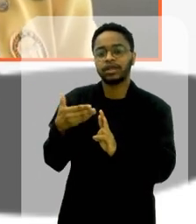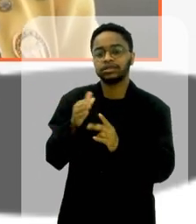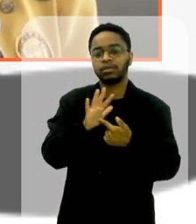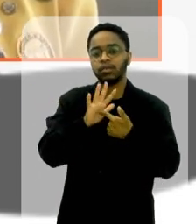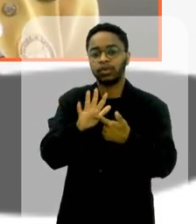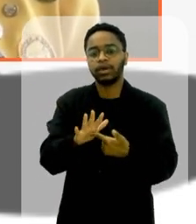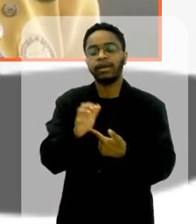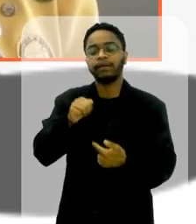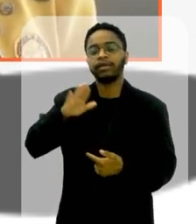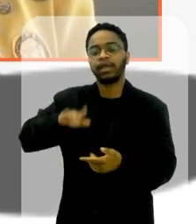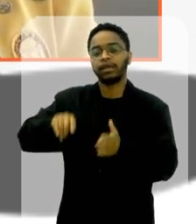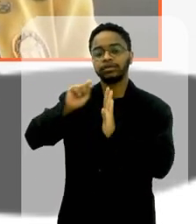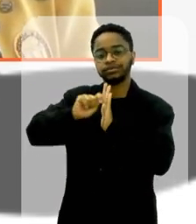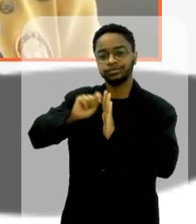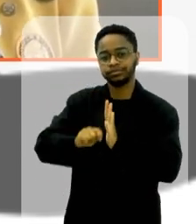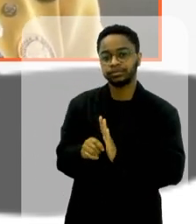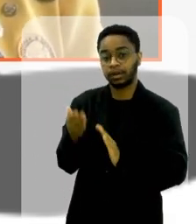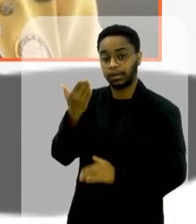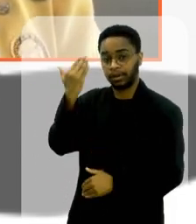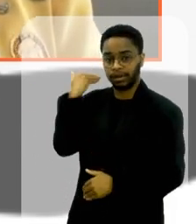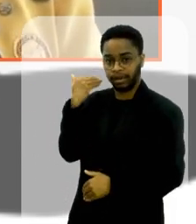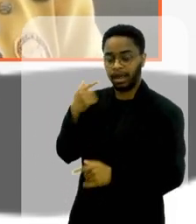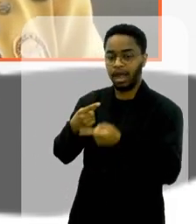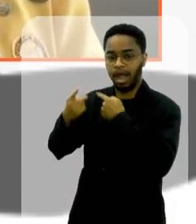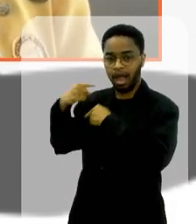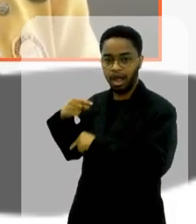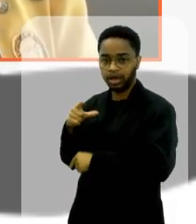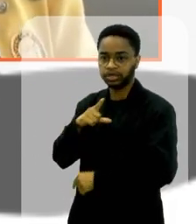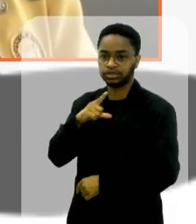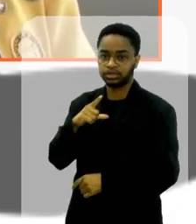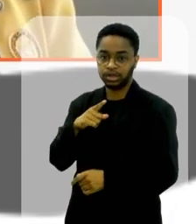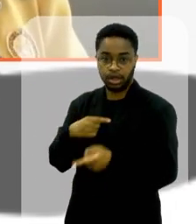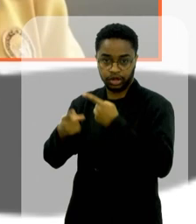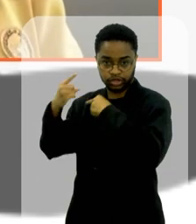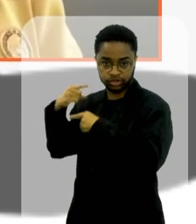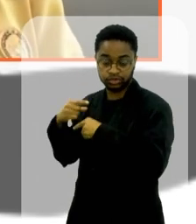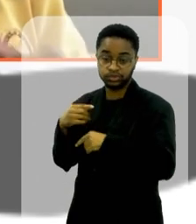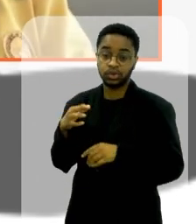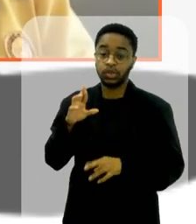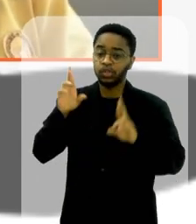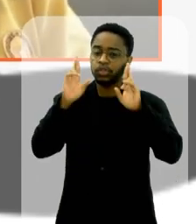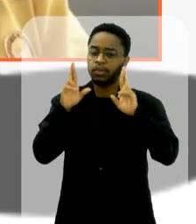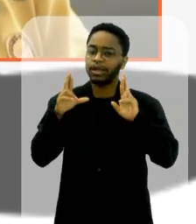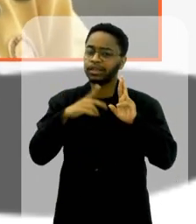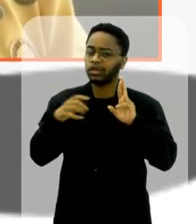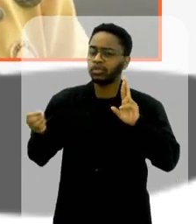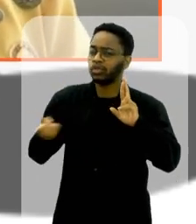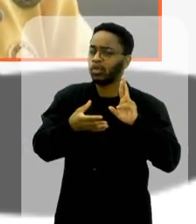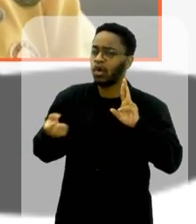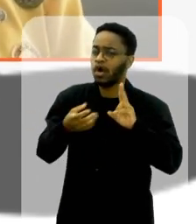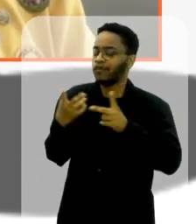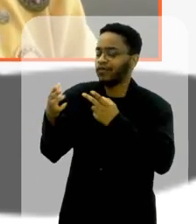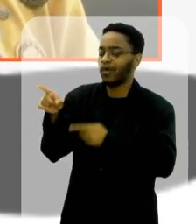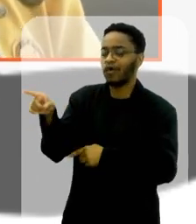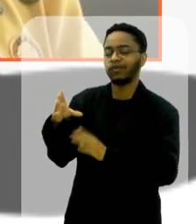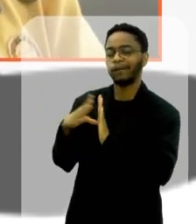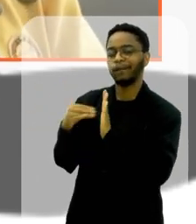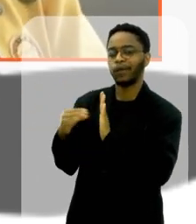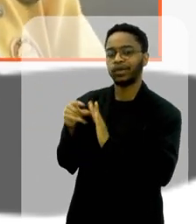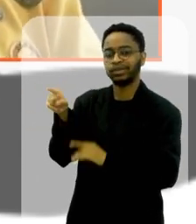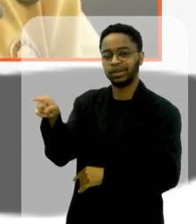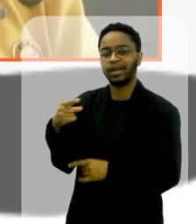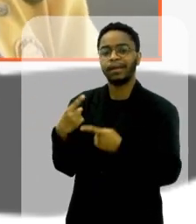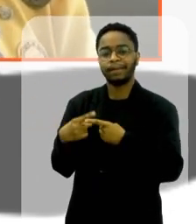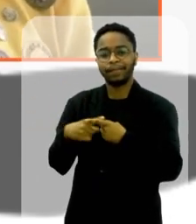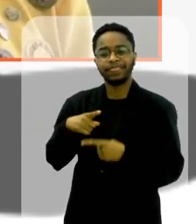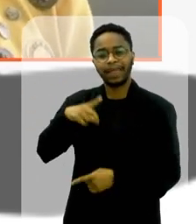referência aos escritores, àqueles que antecederam. E por Que isso nós venham estamos mais em clérios, vantagem. né? Que venham mais É. clérios